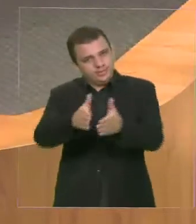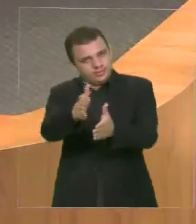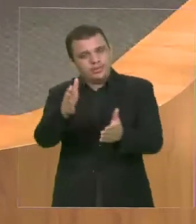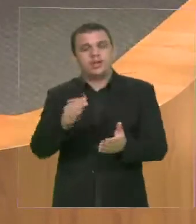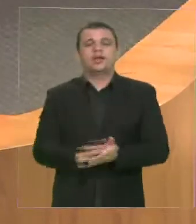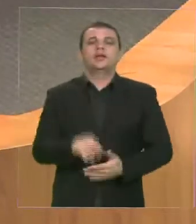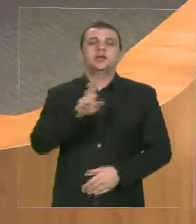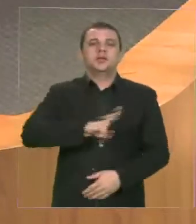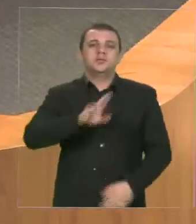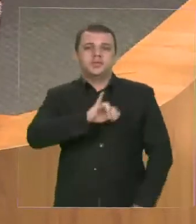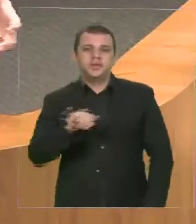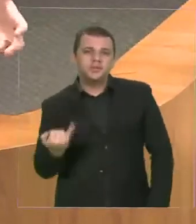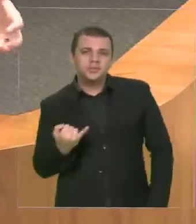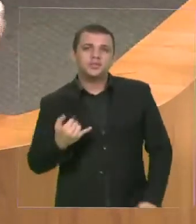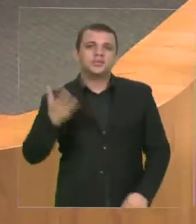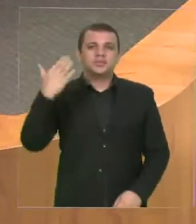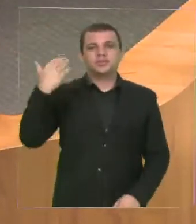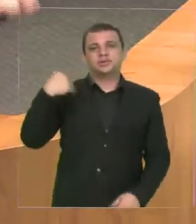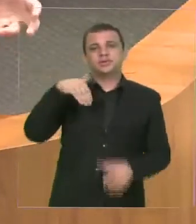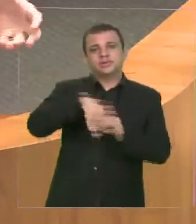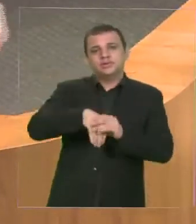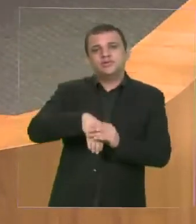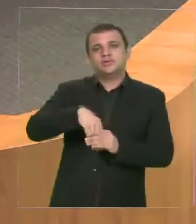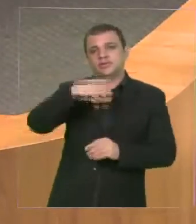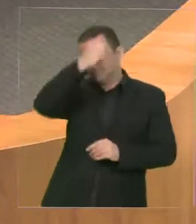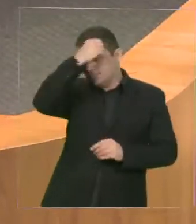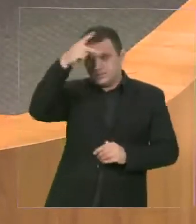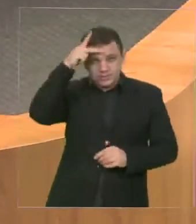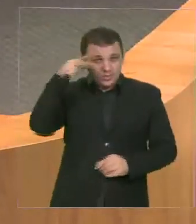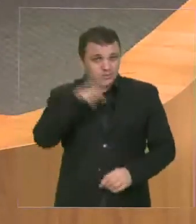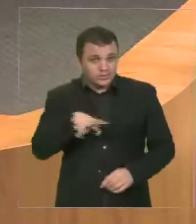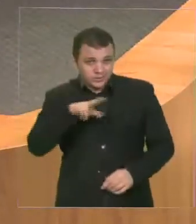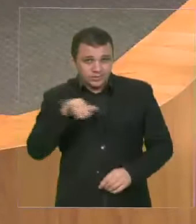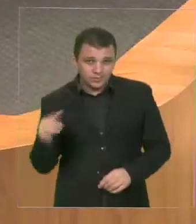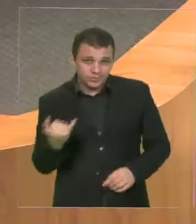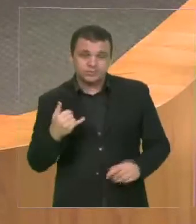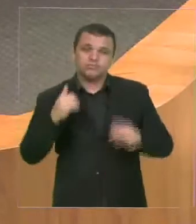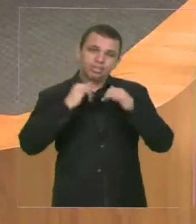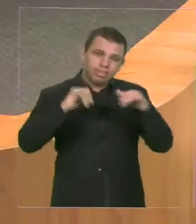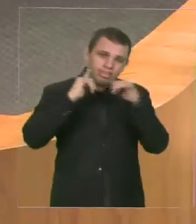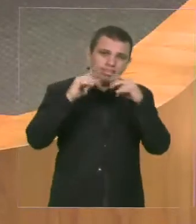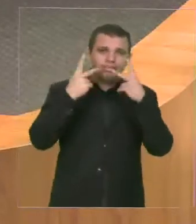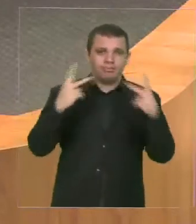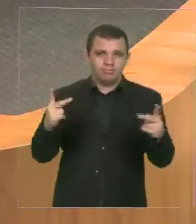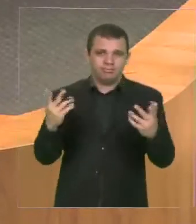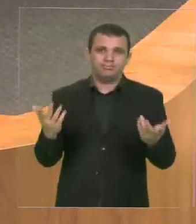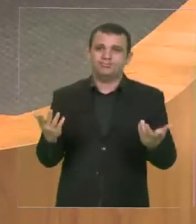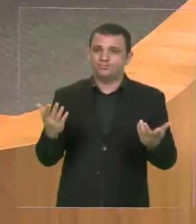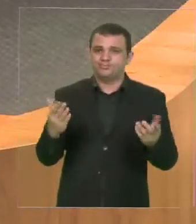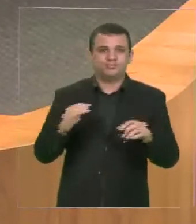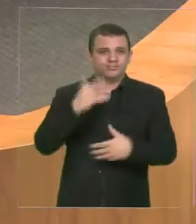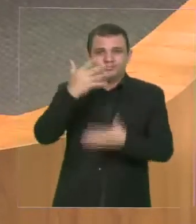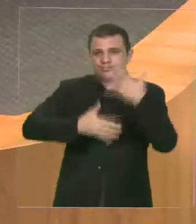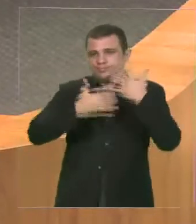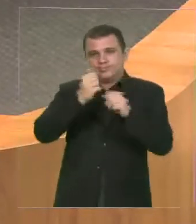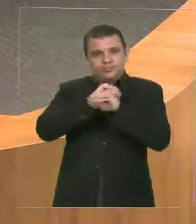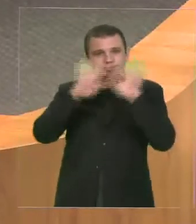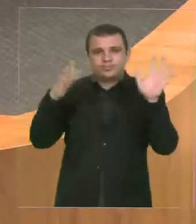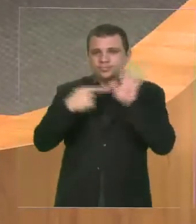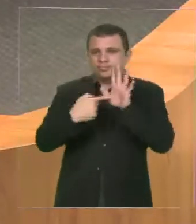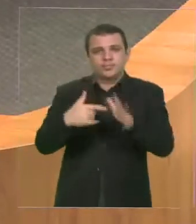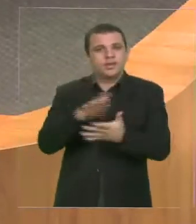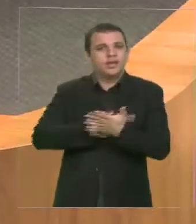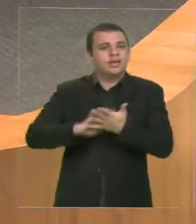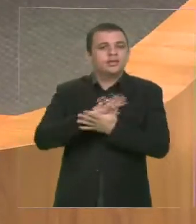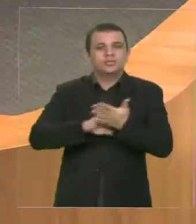municipais, que é utilizar esse recurso para fazer política e politicagem. E sem a mínima transparência. Não sabemos hoje,